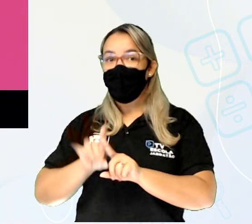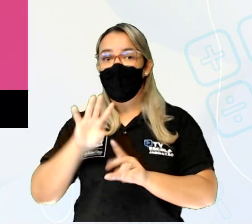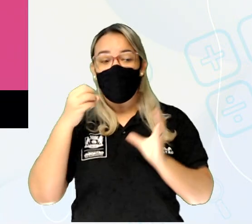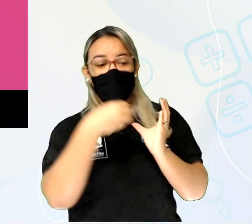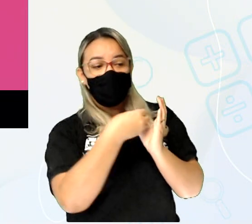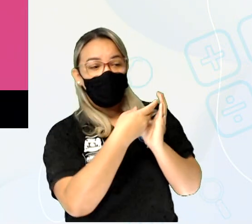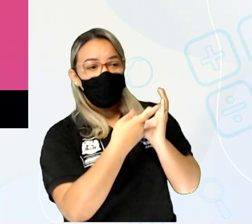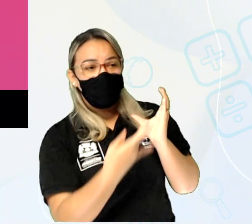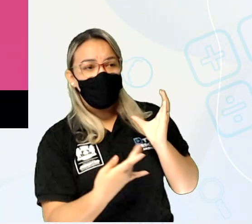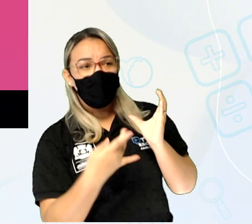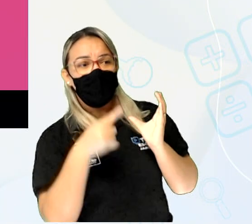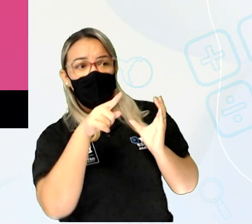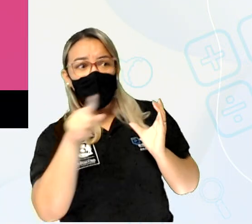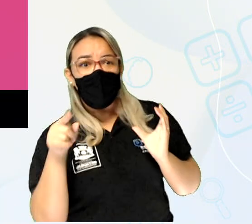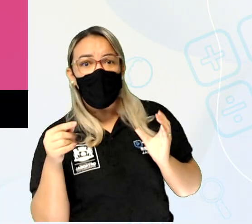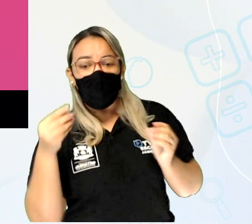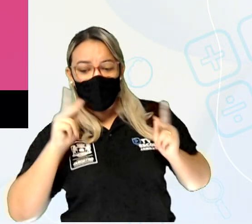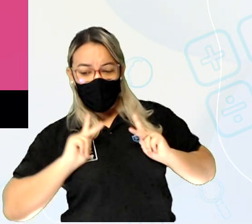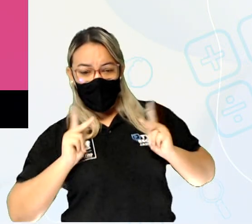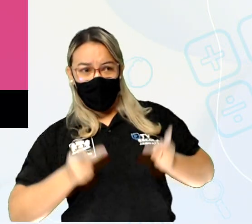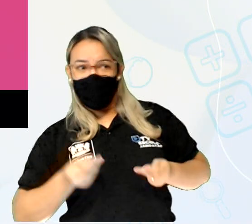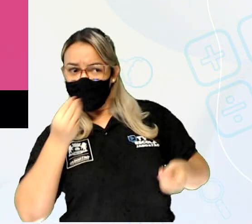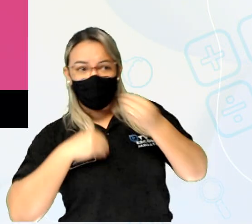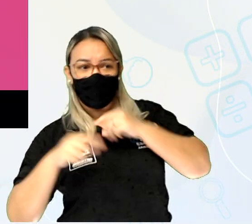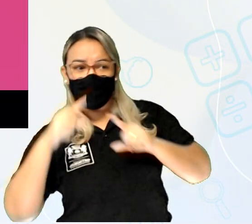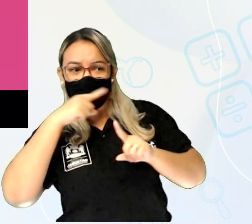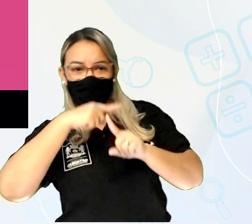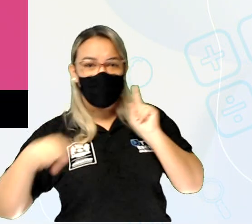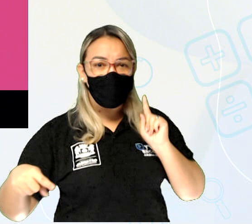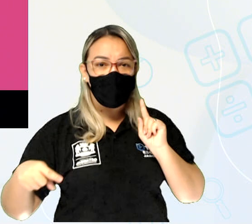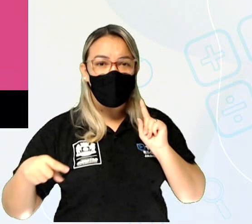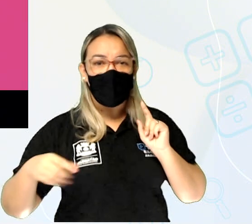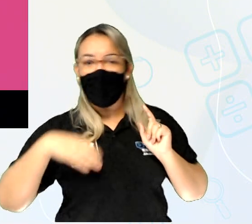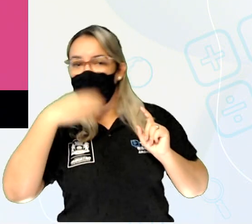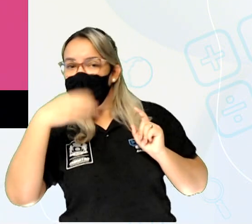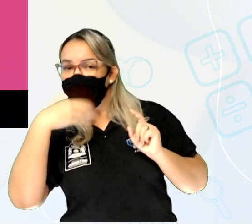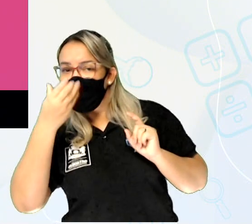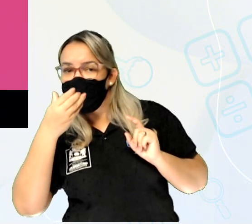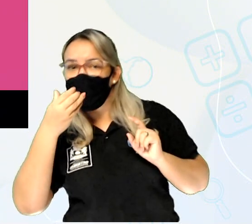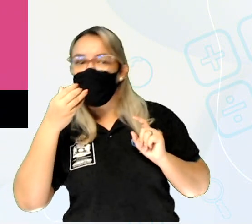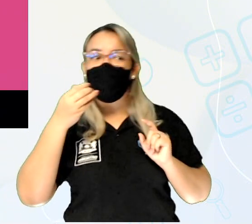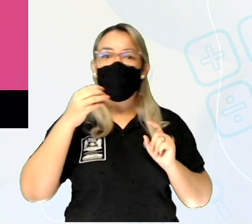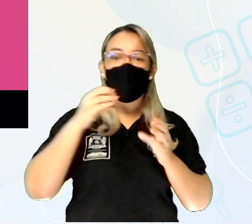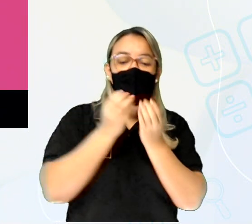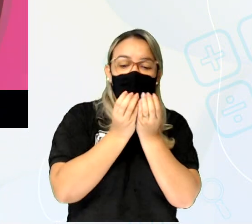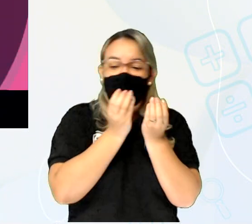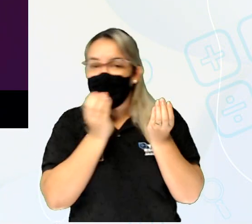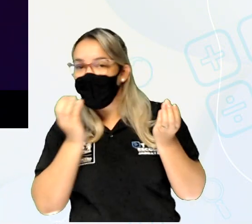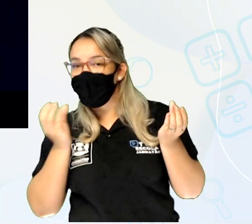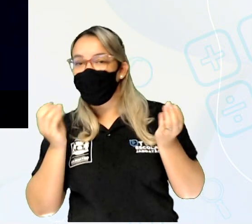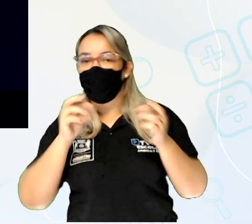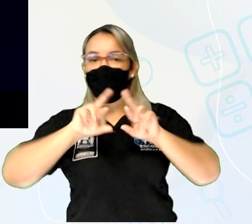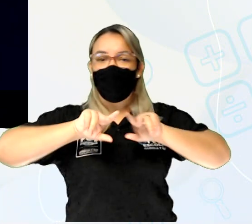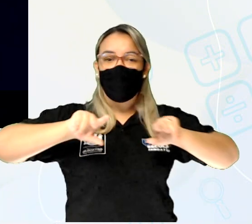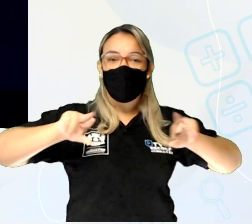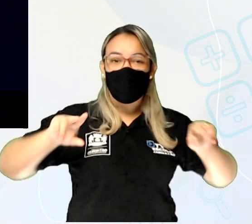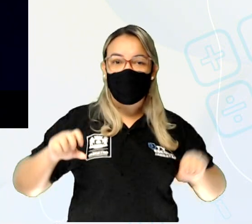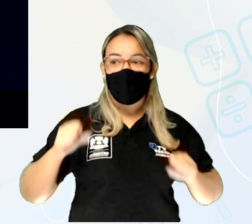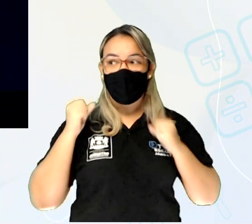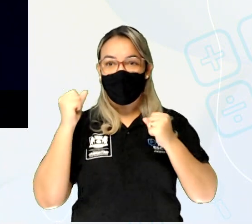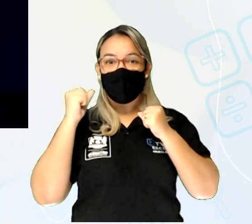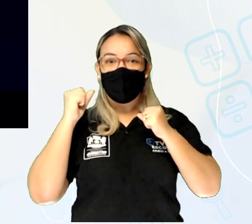polinizarmos, eles não terão seus favoritos: melancias, maçãs e cerejas. Isso é poderoso,